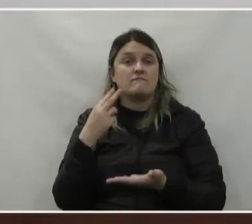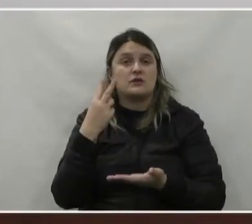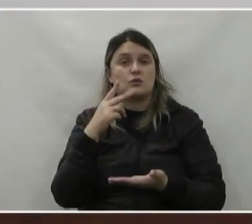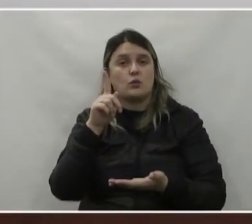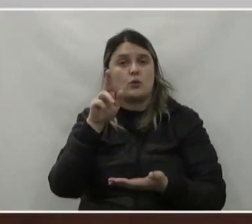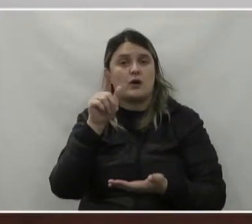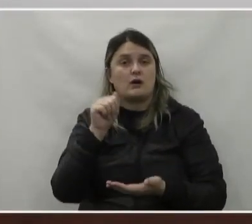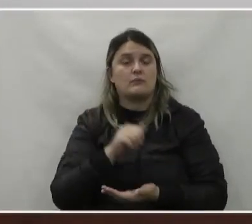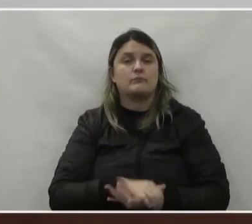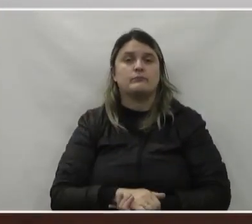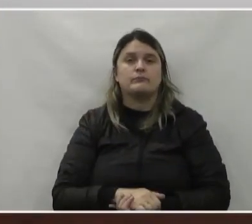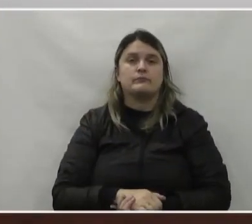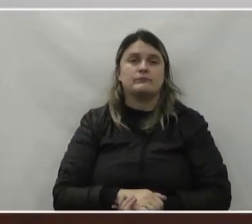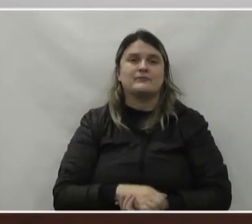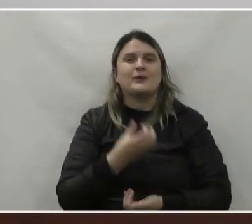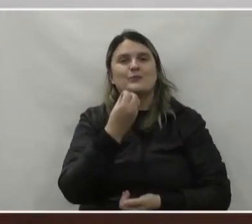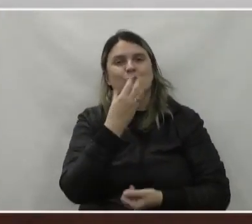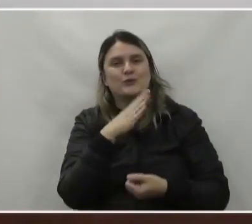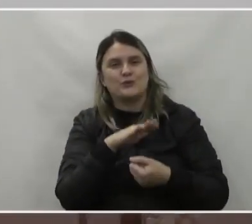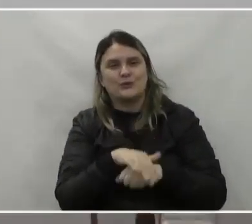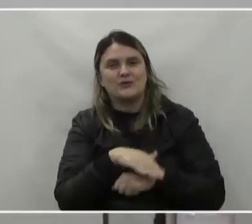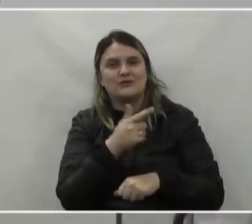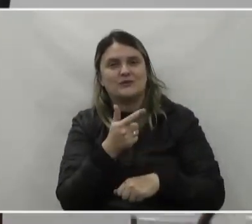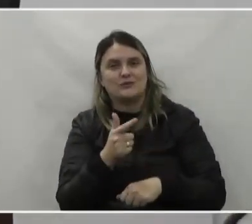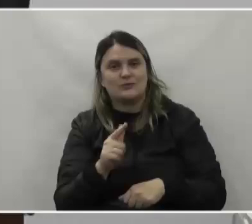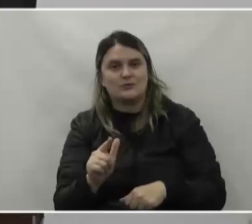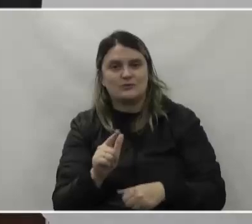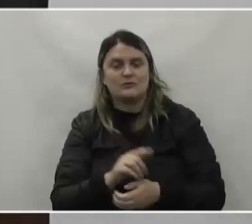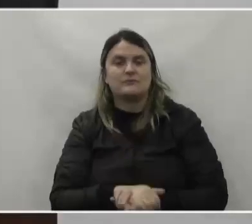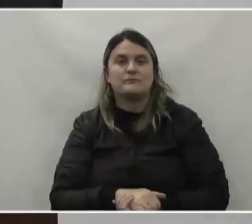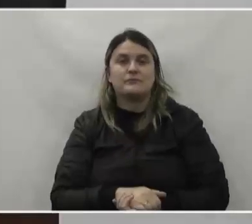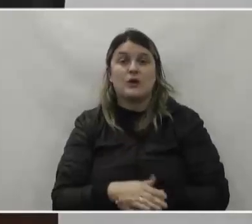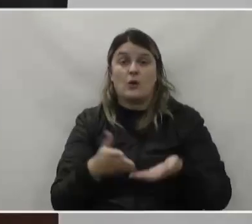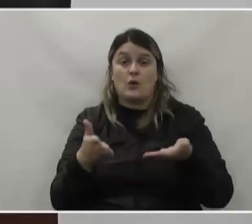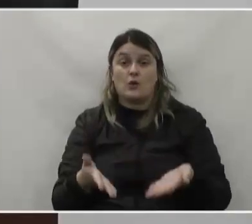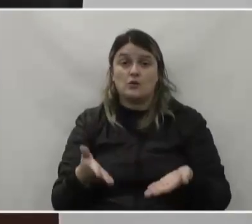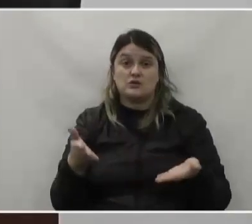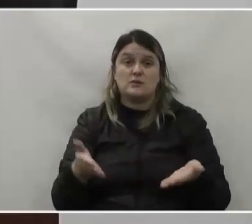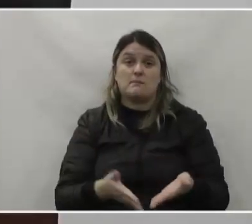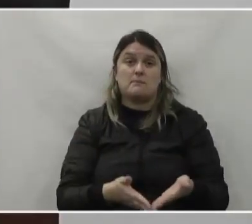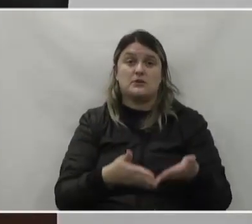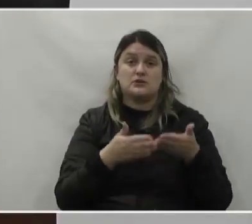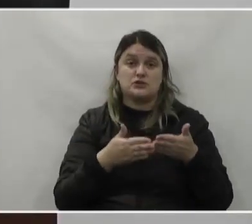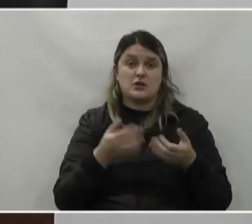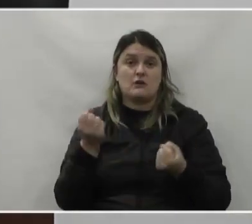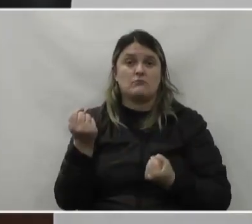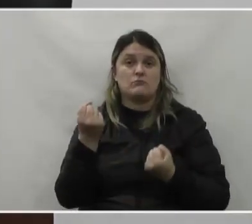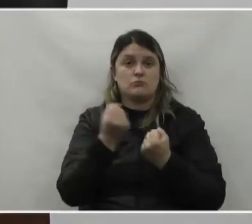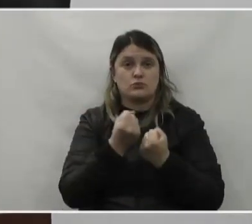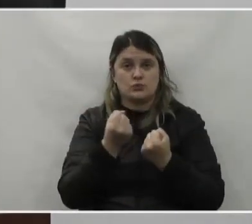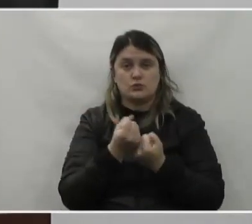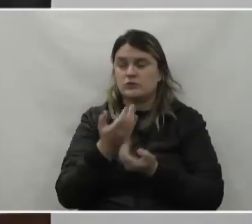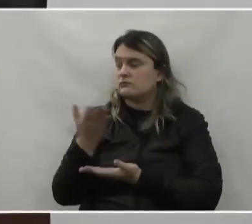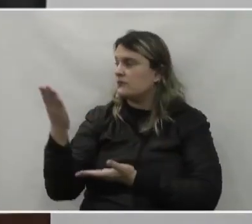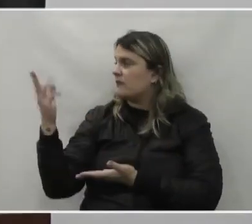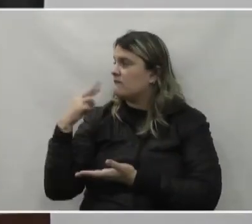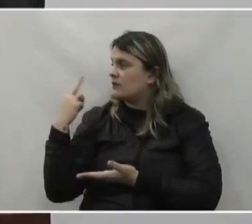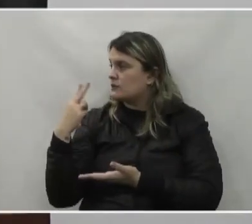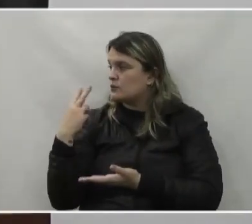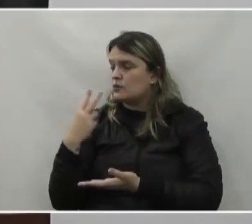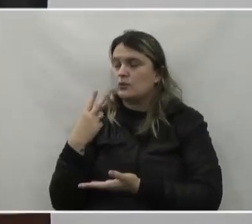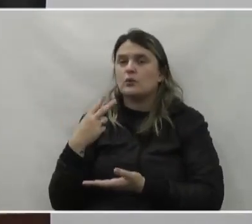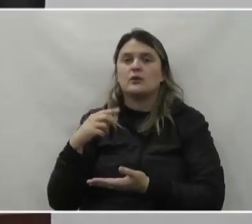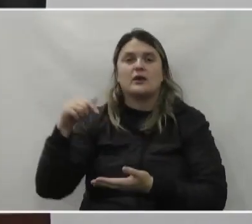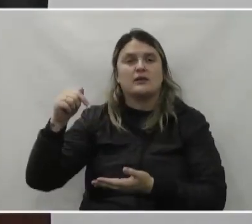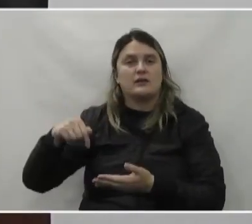Guga. Boa noite novamente. Eu venho pedir hoje também o apoio dos meus colegas